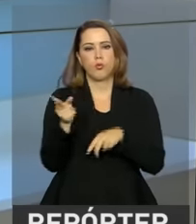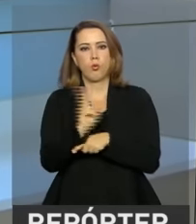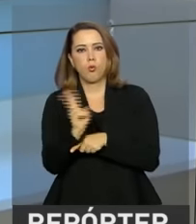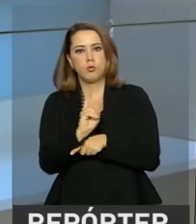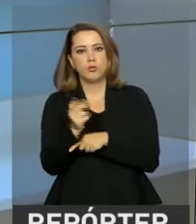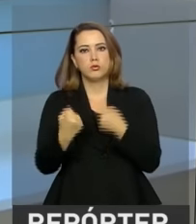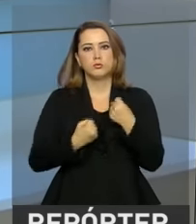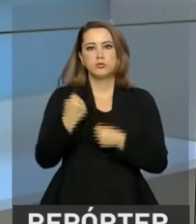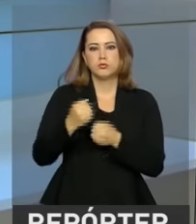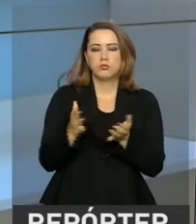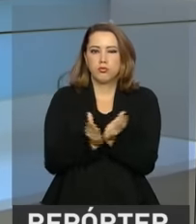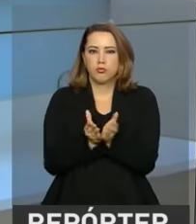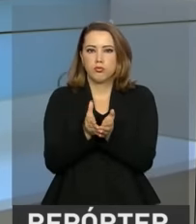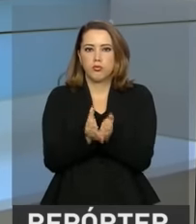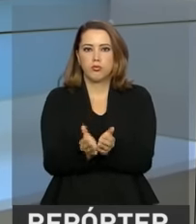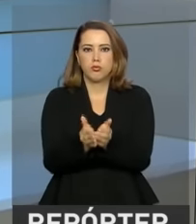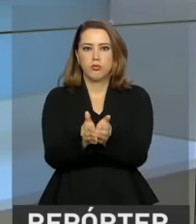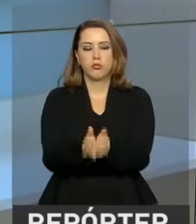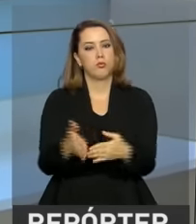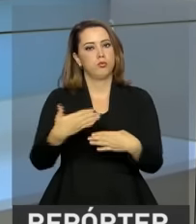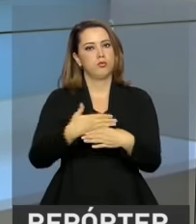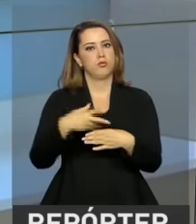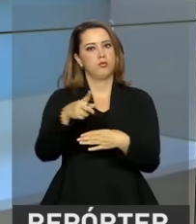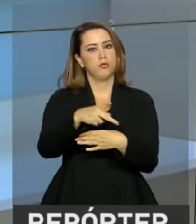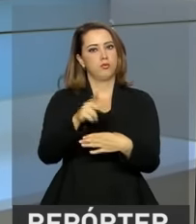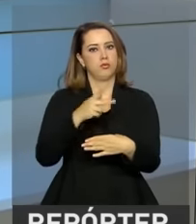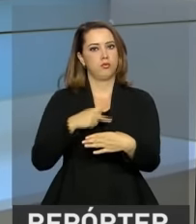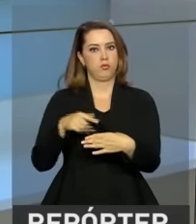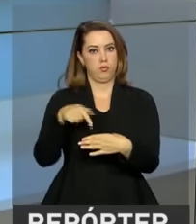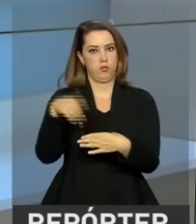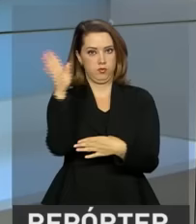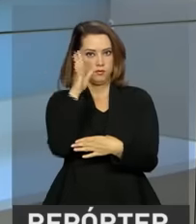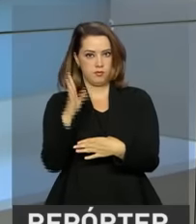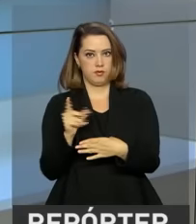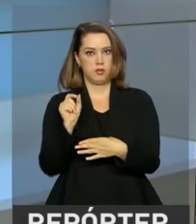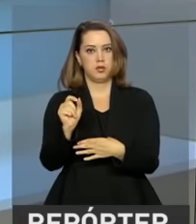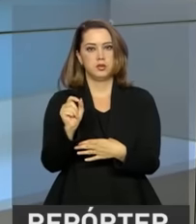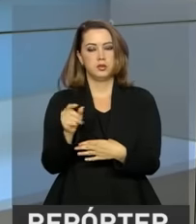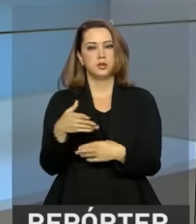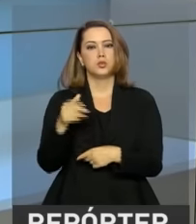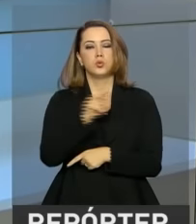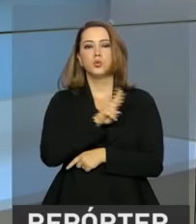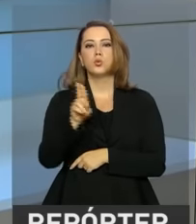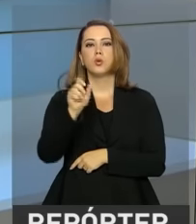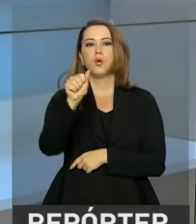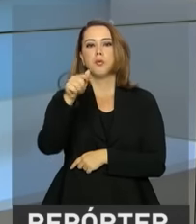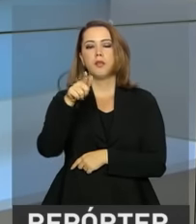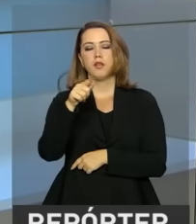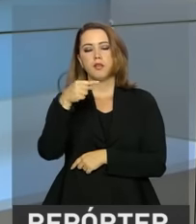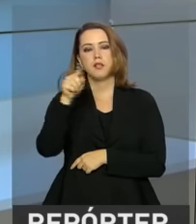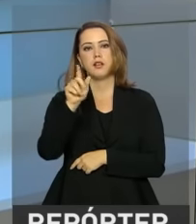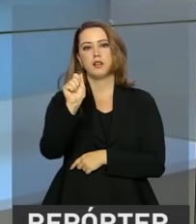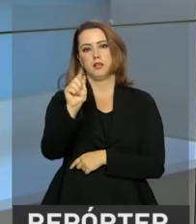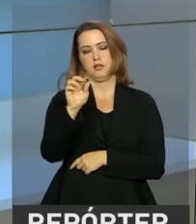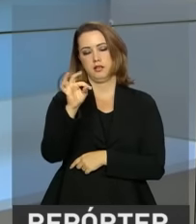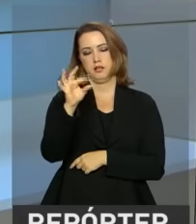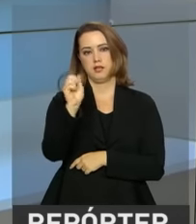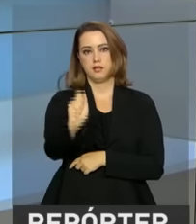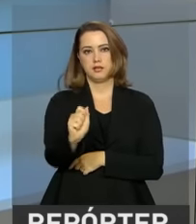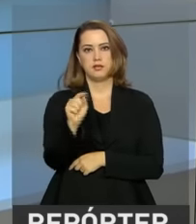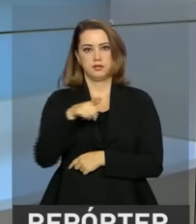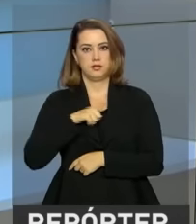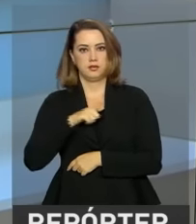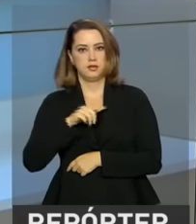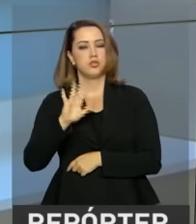fiscalizar veículos e embarcações nas fronteiras do Brasil é a operação Ágata que já registra mais de 100.000